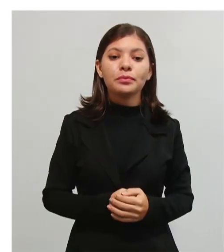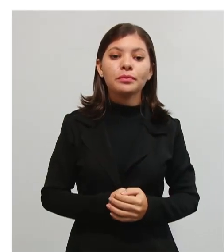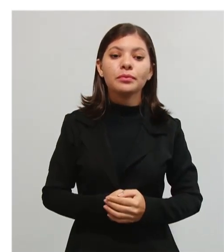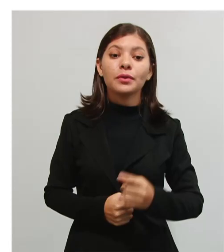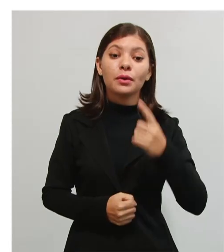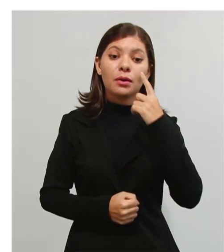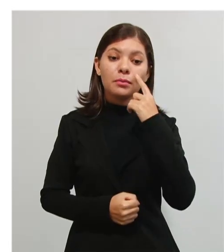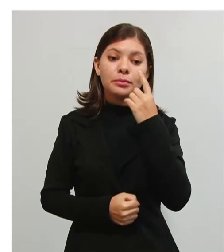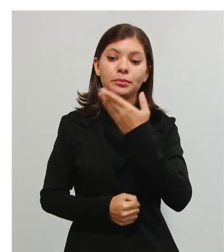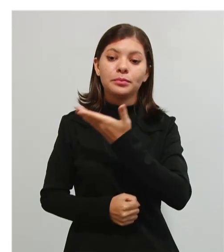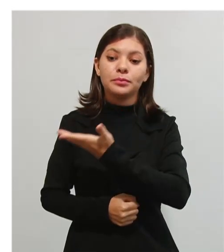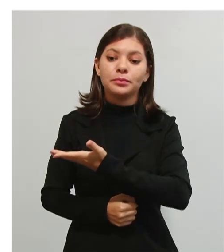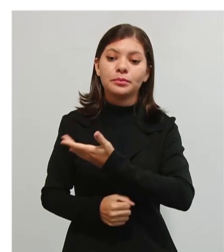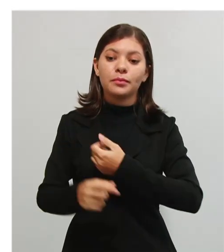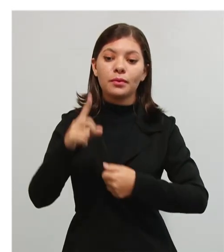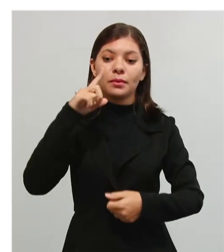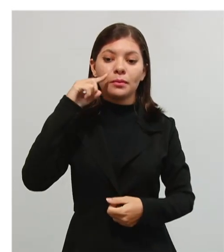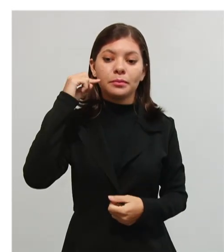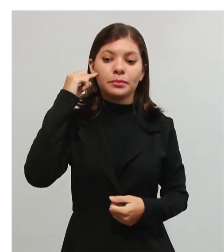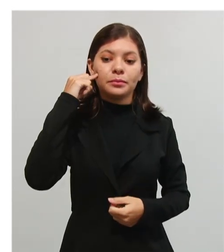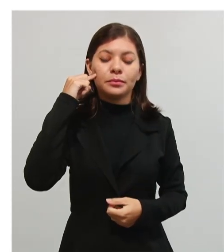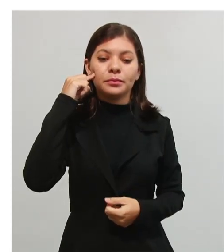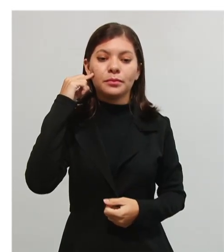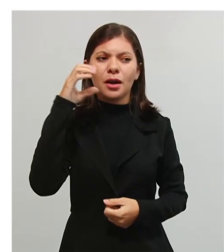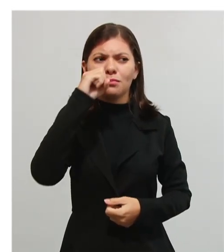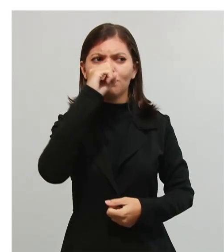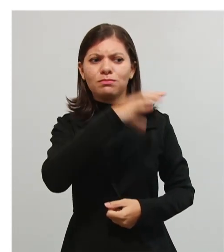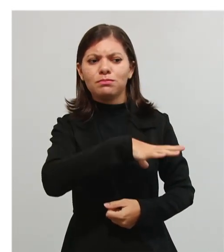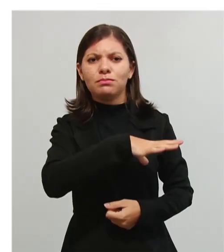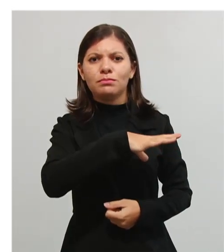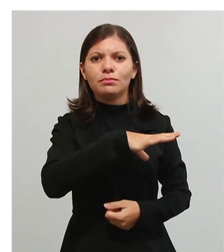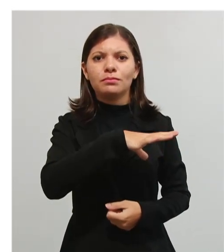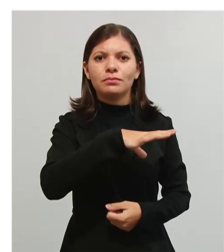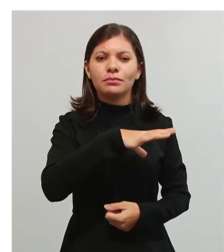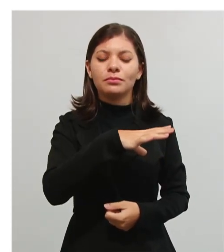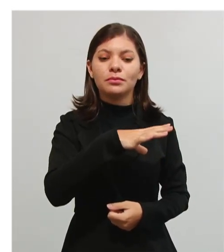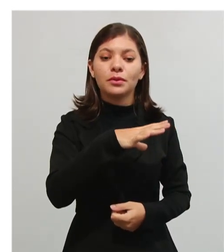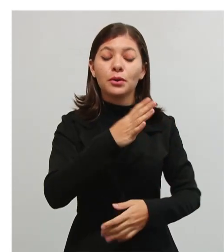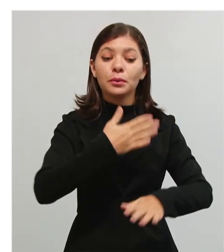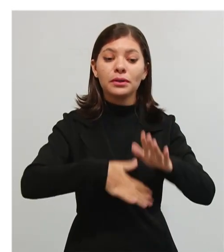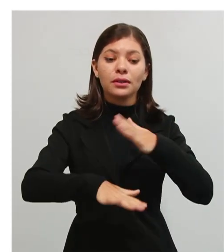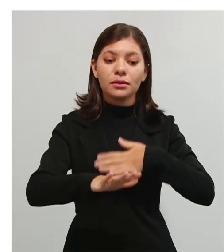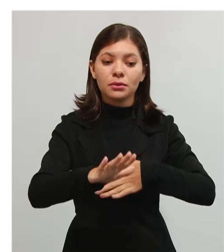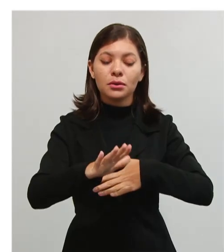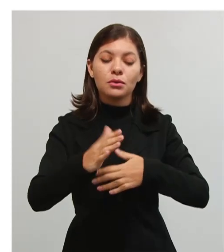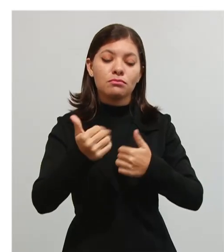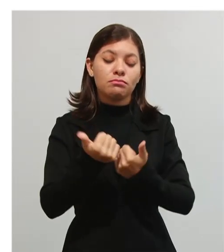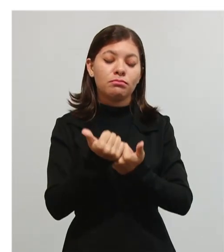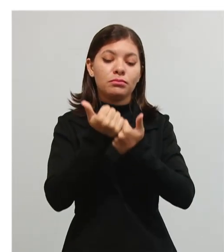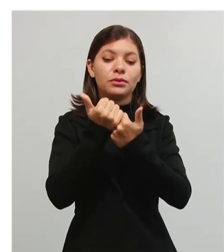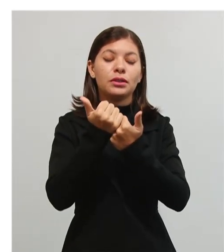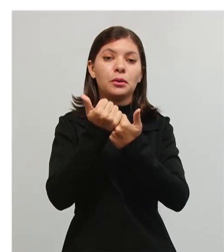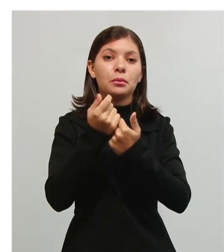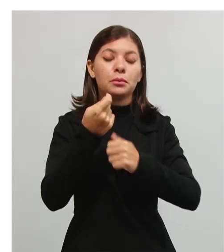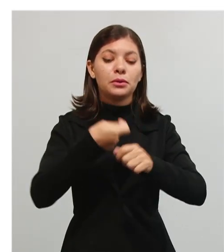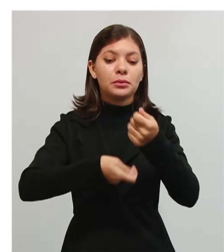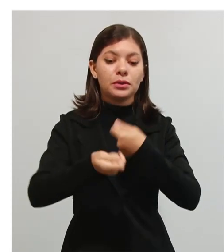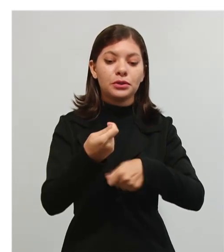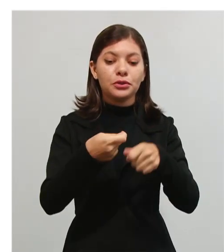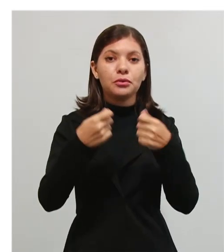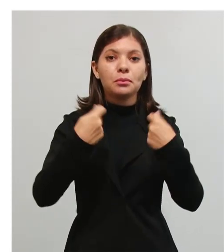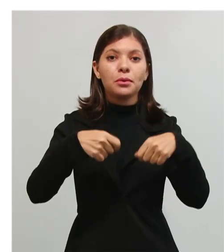colocou, não seja agressivo. O assistente administrativo, aí também você pode